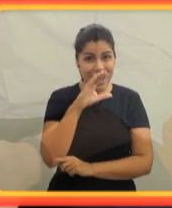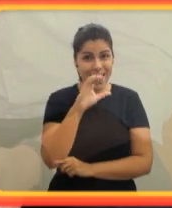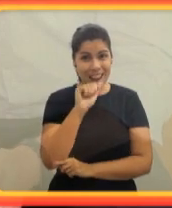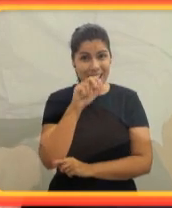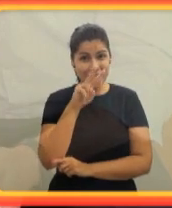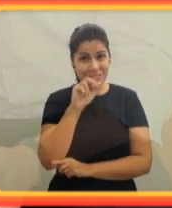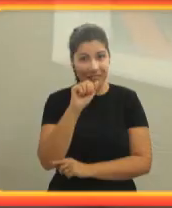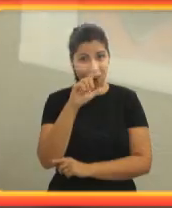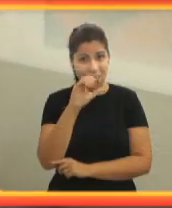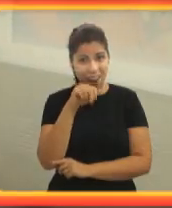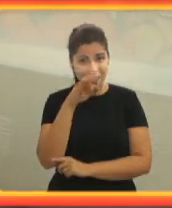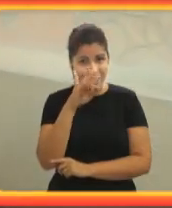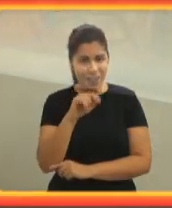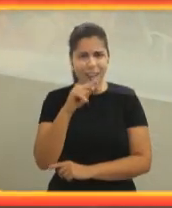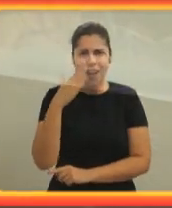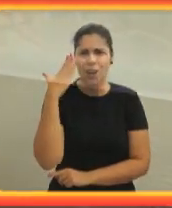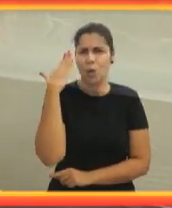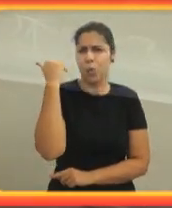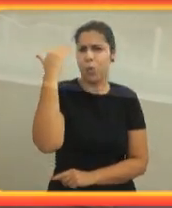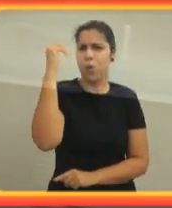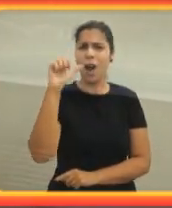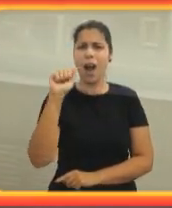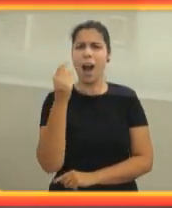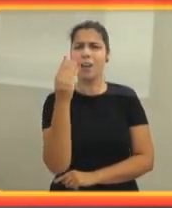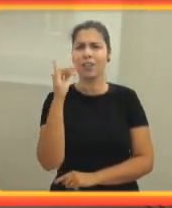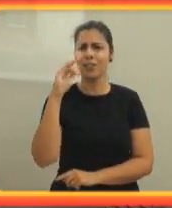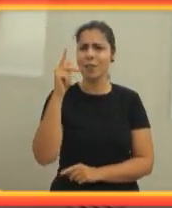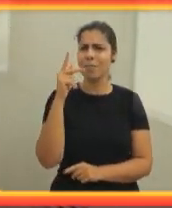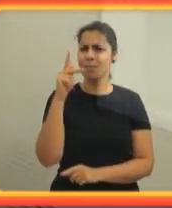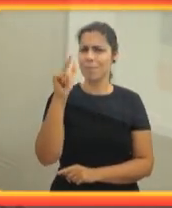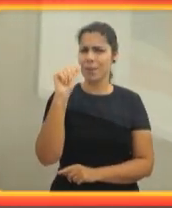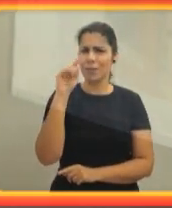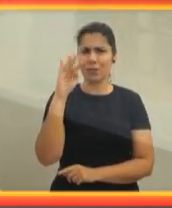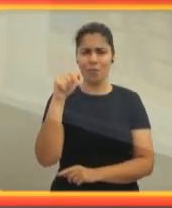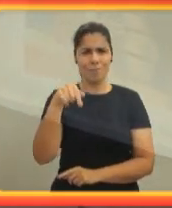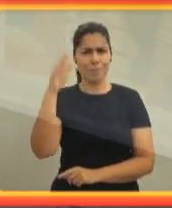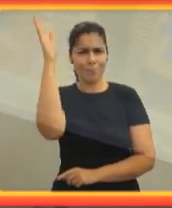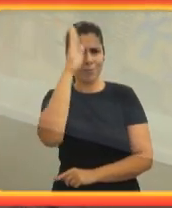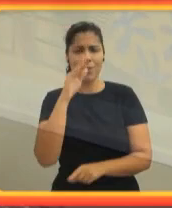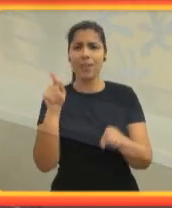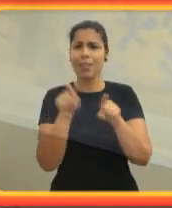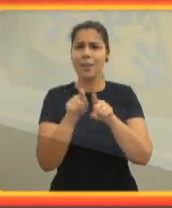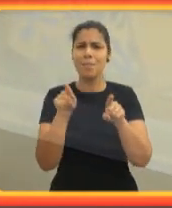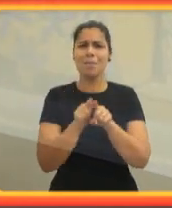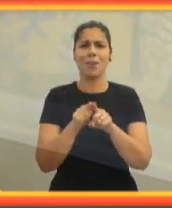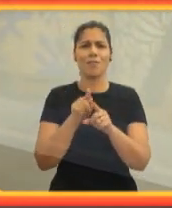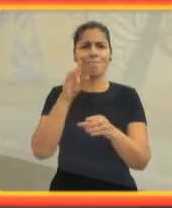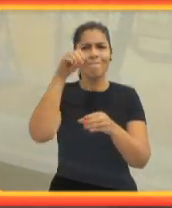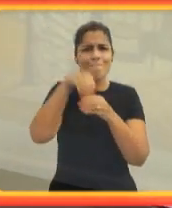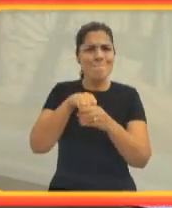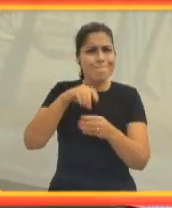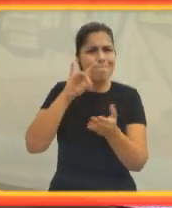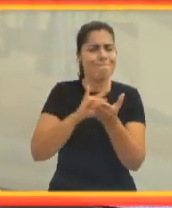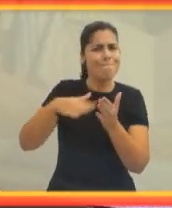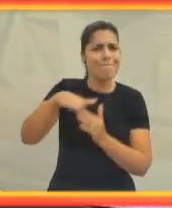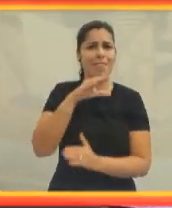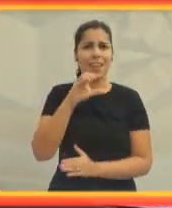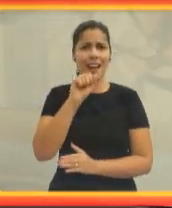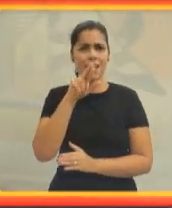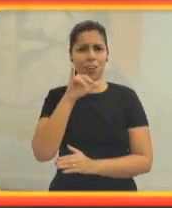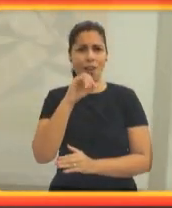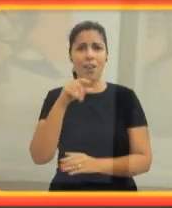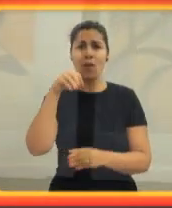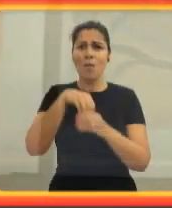obras de Di Cavalcanti. O Di Cavalcanti é um famoso artista plástico do Brasil, também um